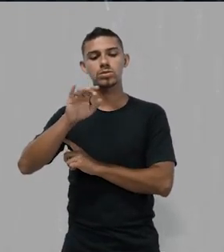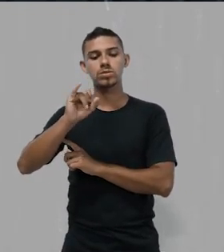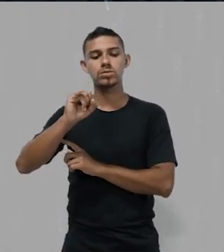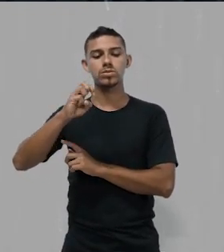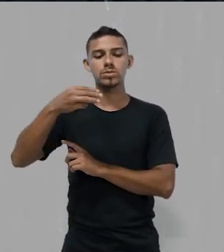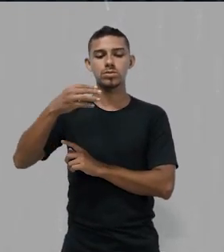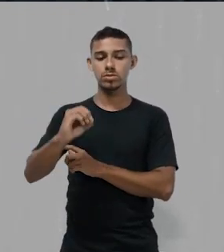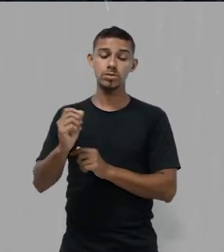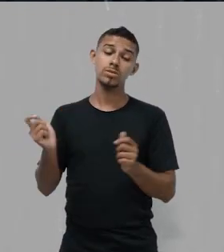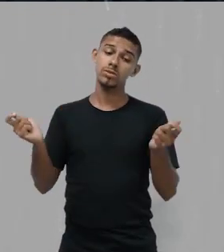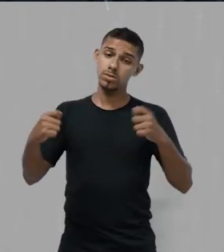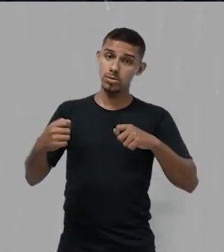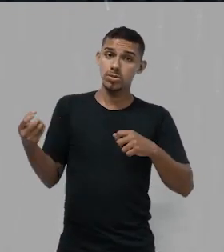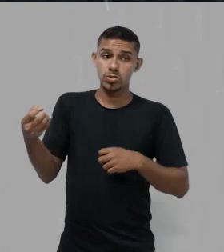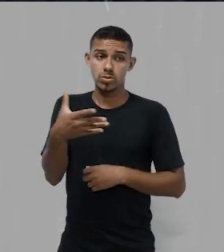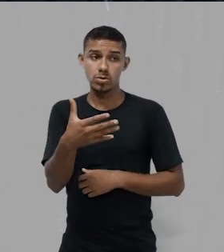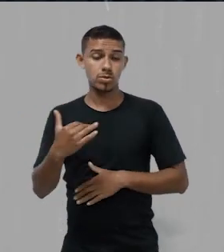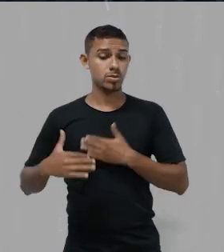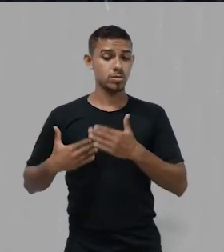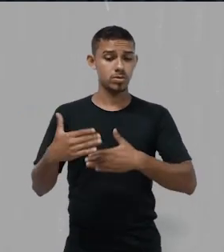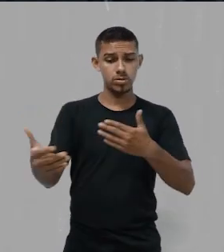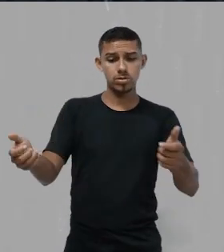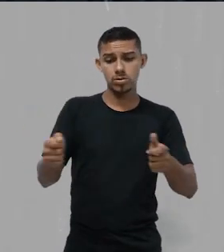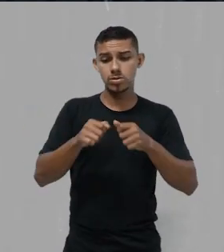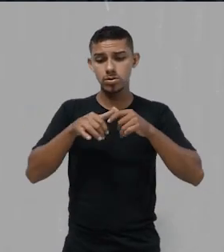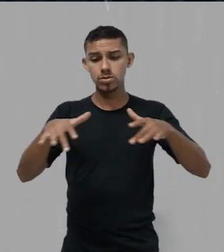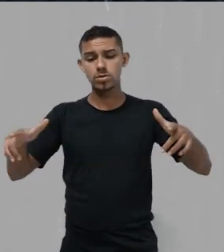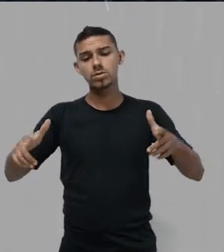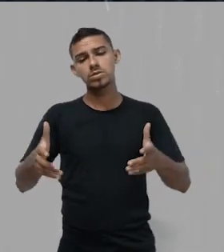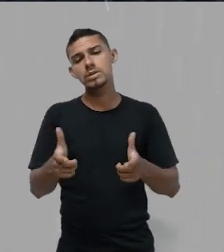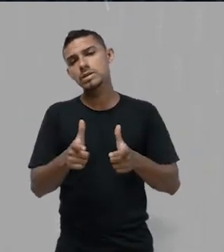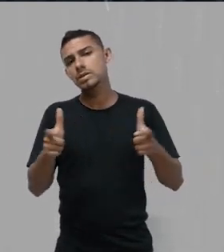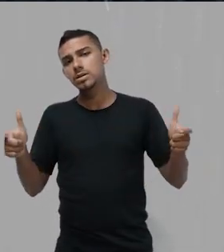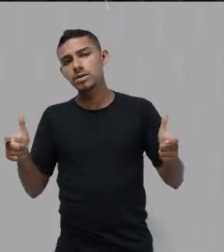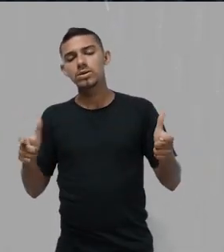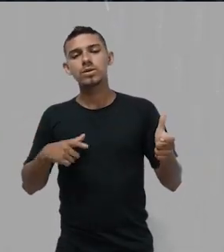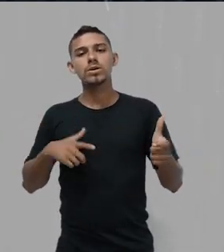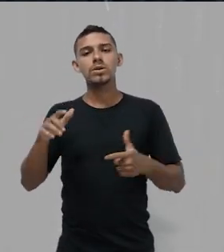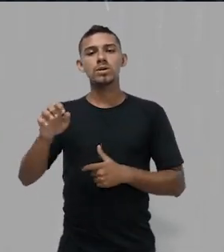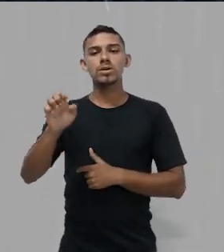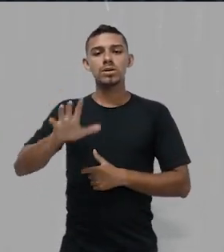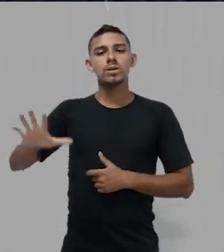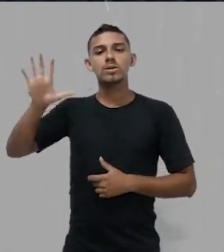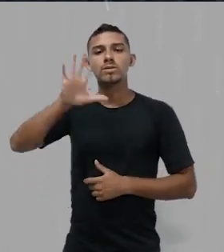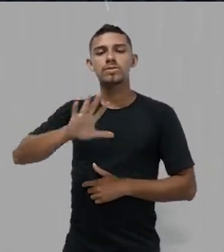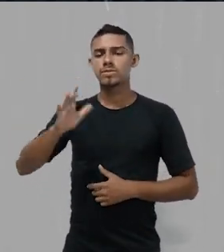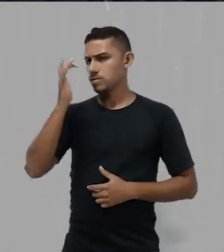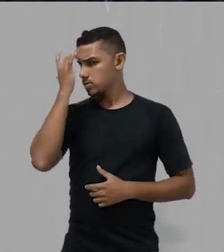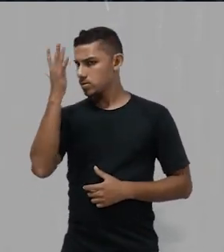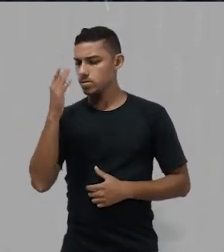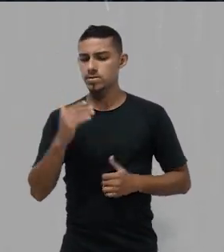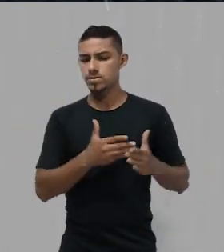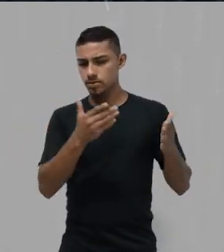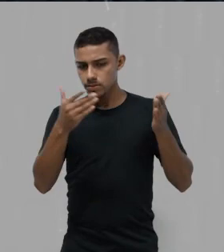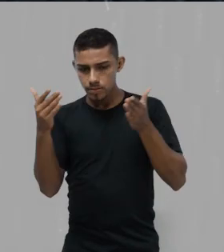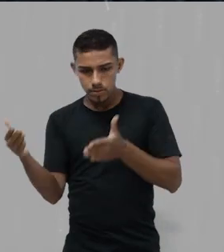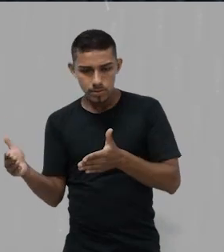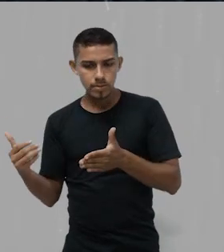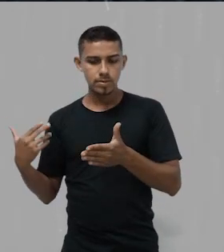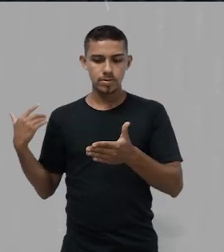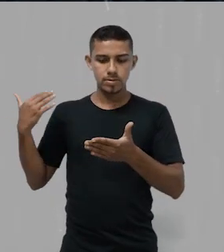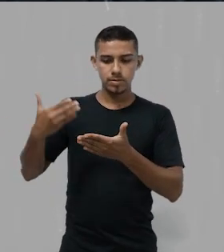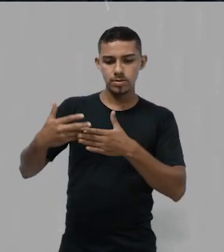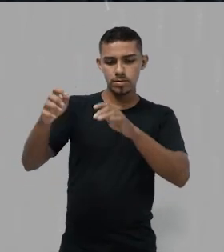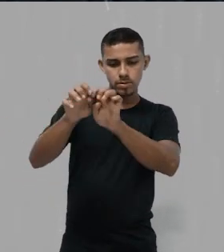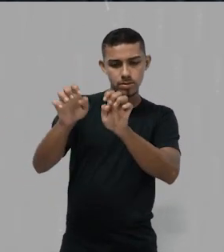o gancho mais inovador das grandes vanguardas europeias que vão facilitando os processos ao longo dessa estrutura